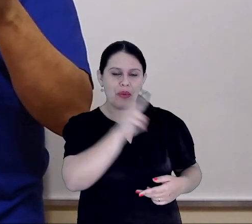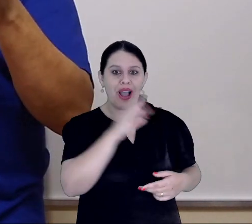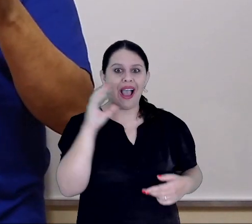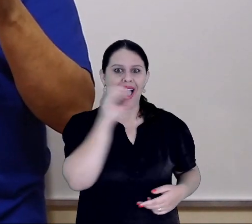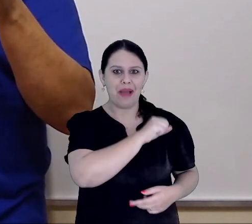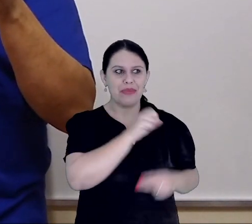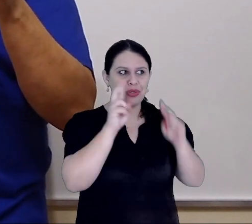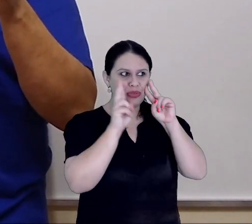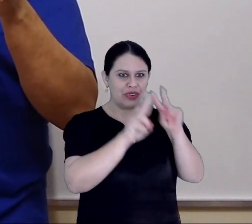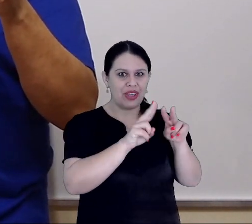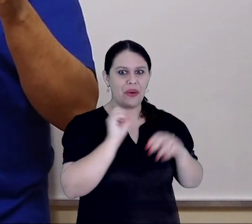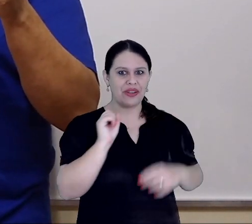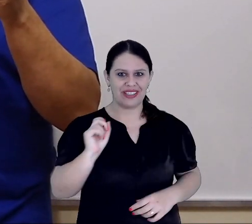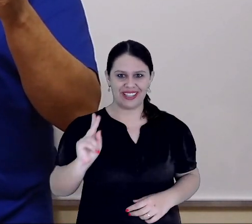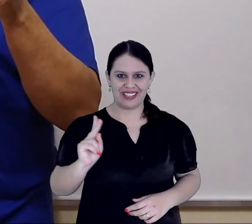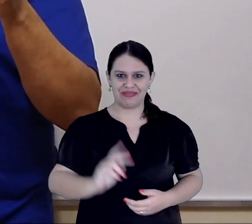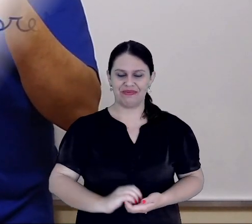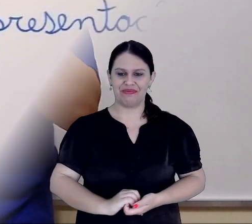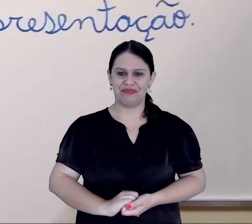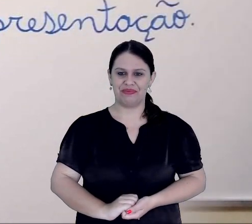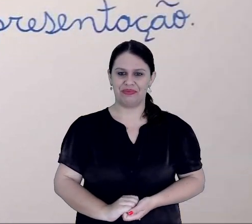colocar rapidinho na tela para você, beleza?